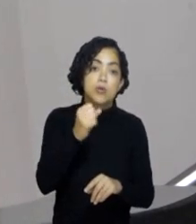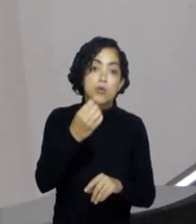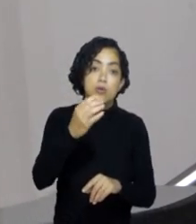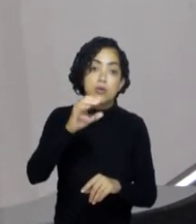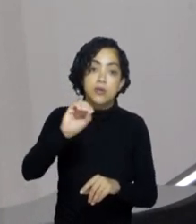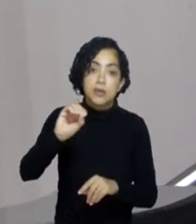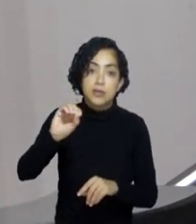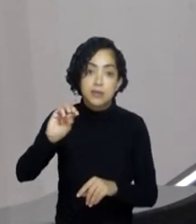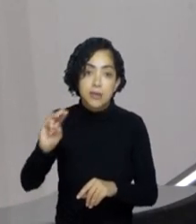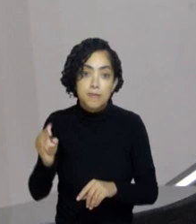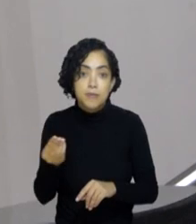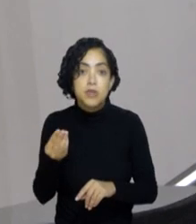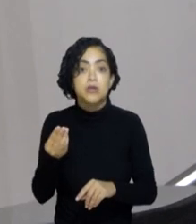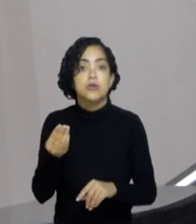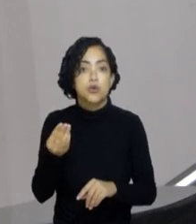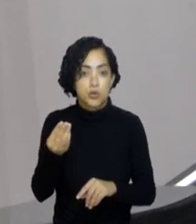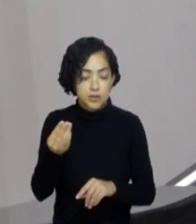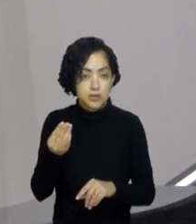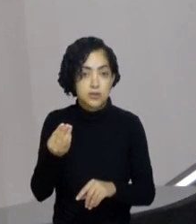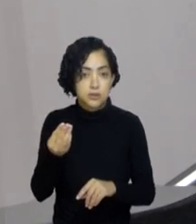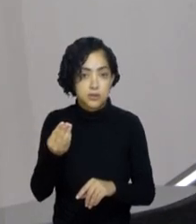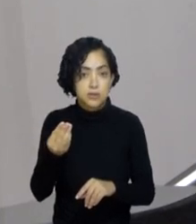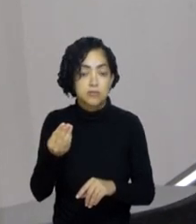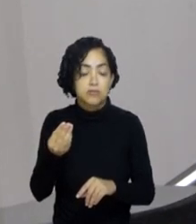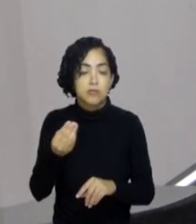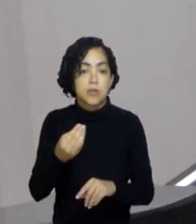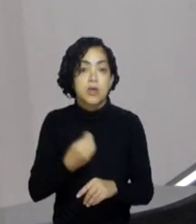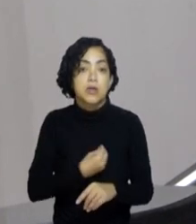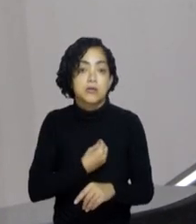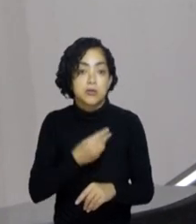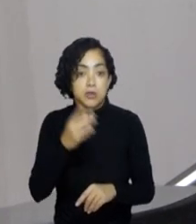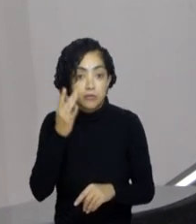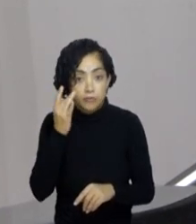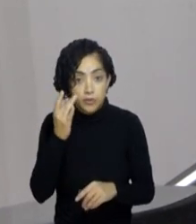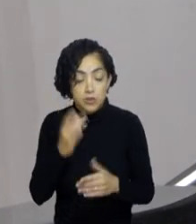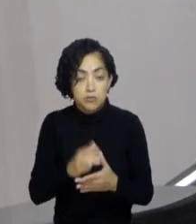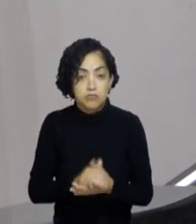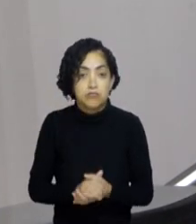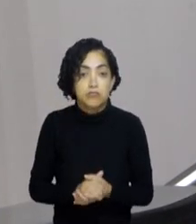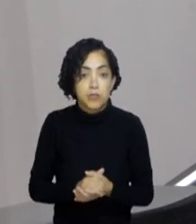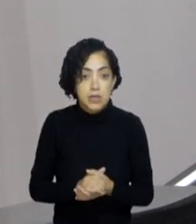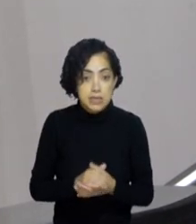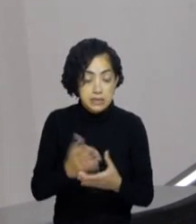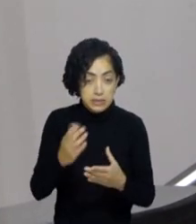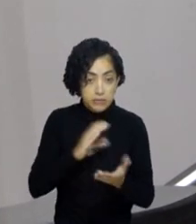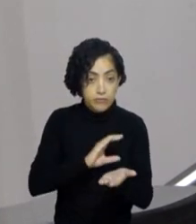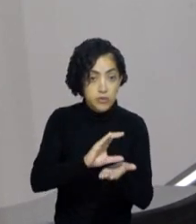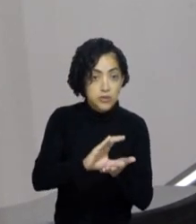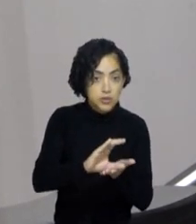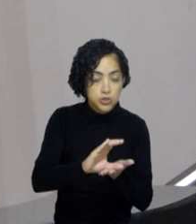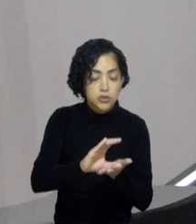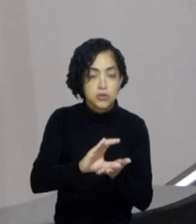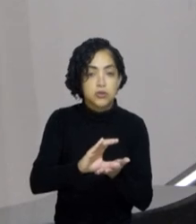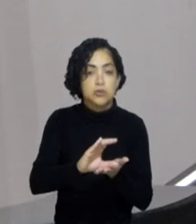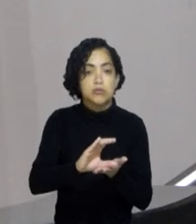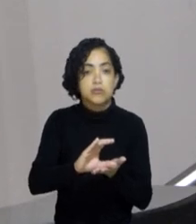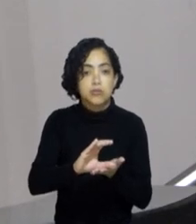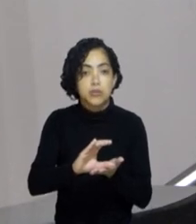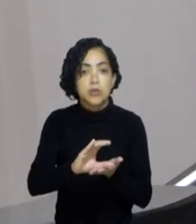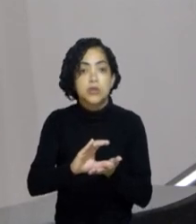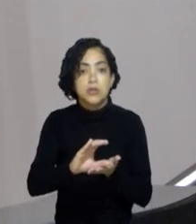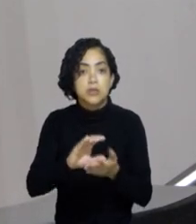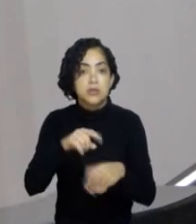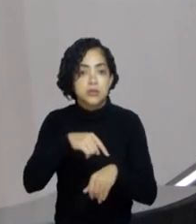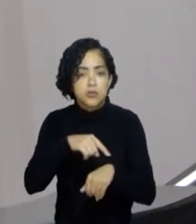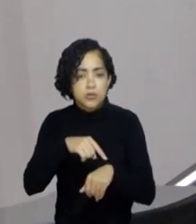view, com 16 milhões de usuários únicos. Nos últimos anos, investimos no segmento de out of home, que são os relógios que